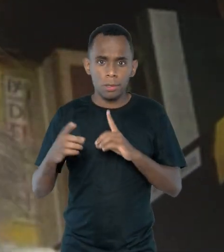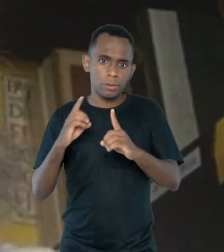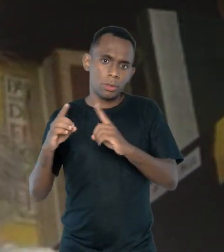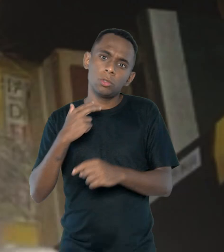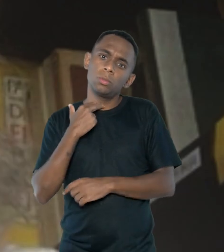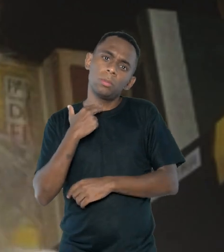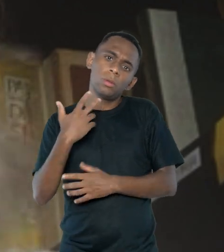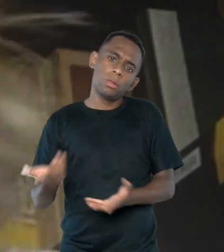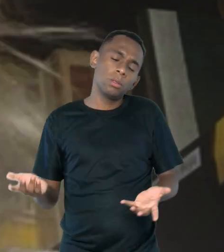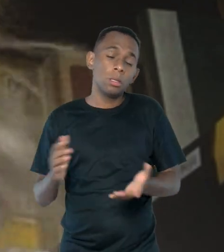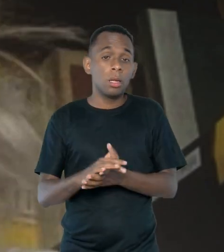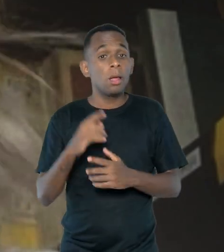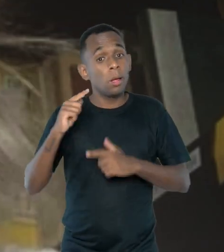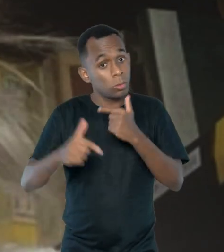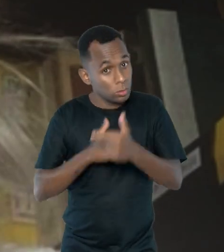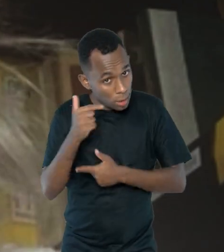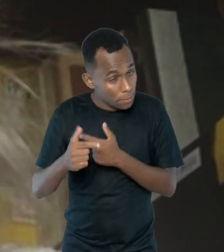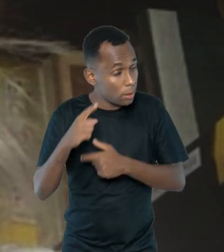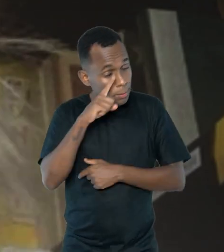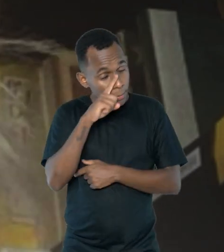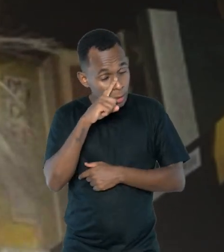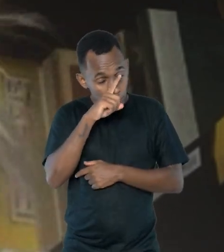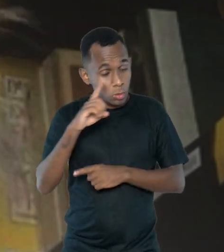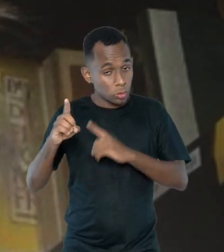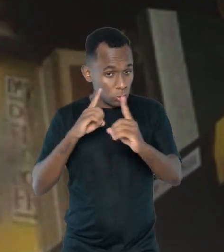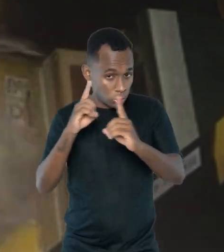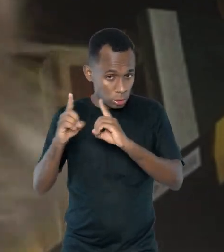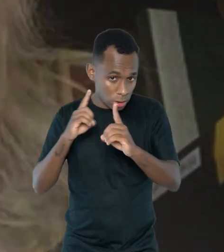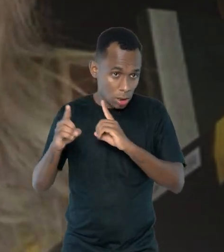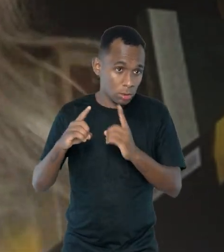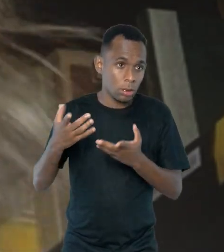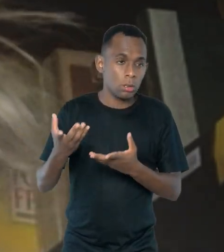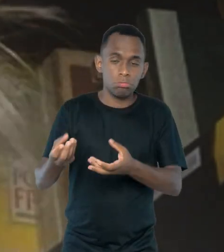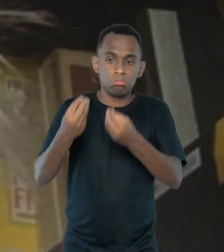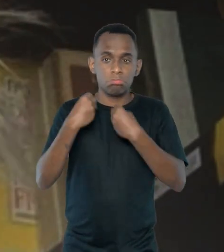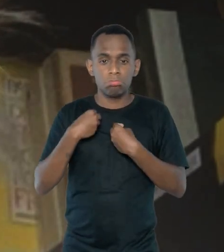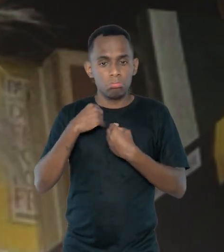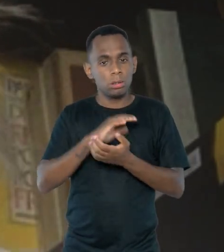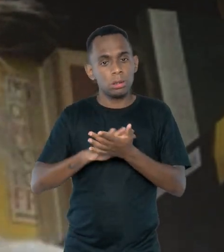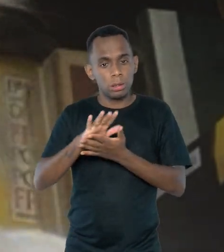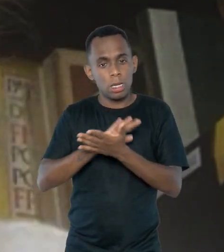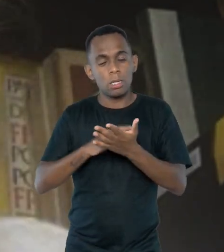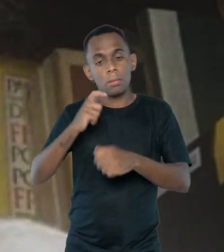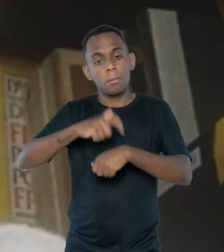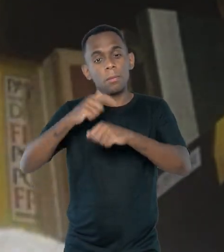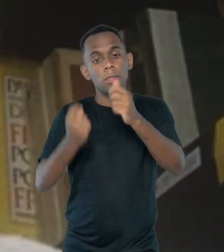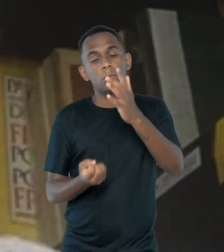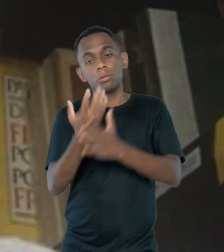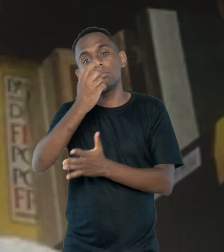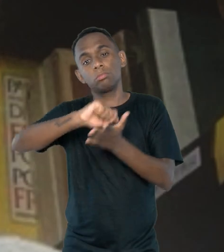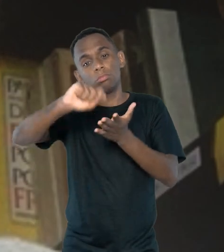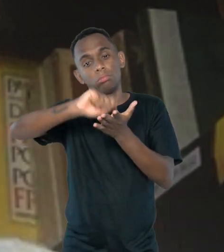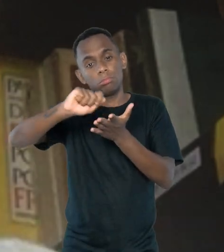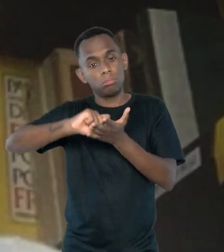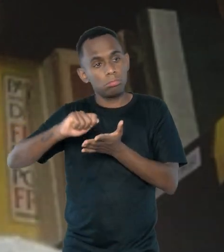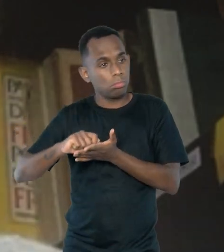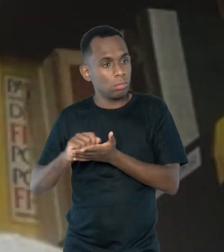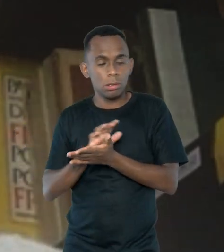é um trabalho de risco. A gente não recebe nada enquanto está produzindo,